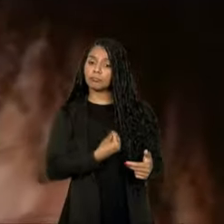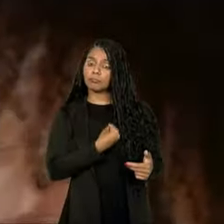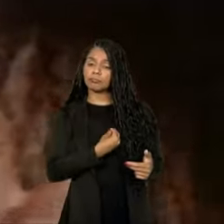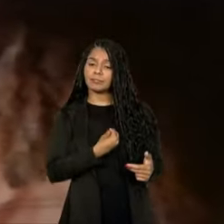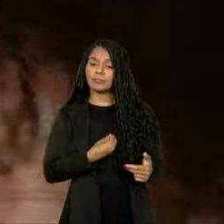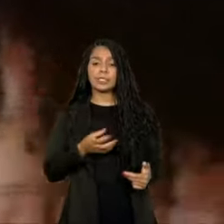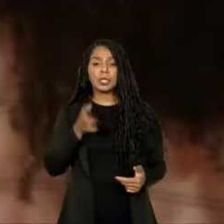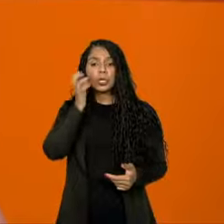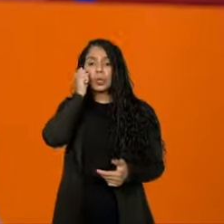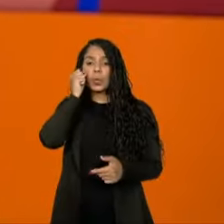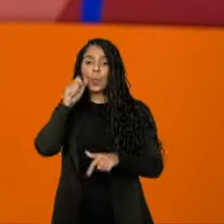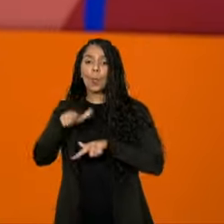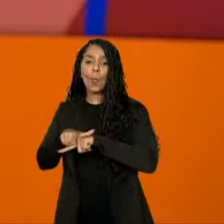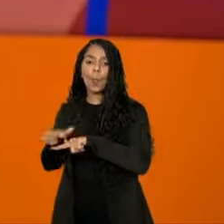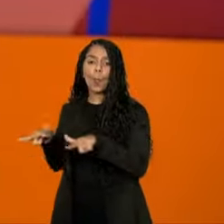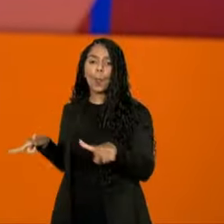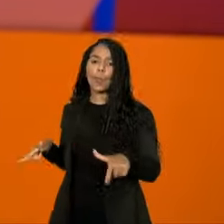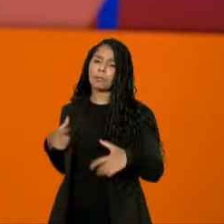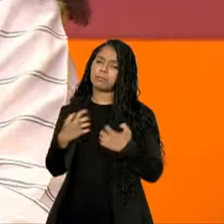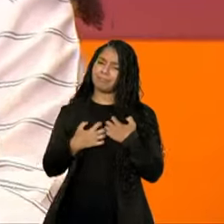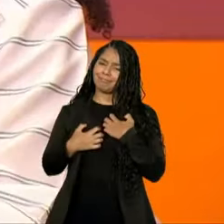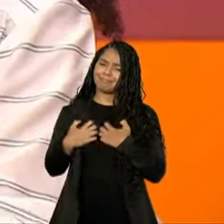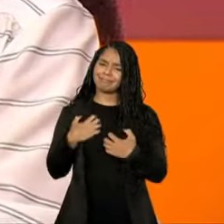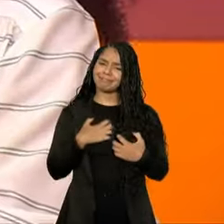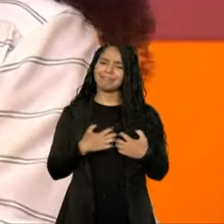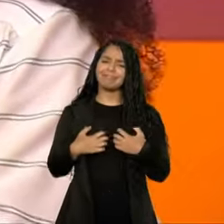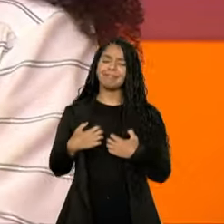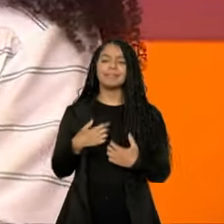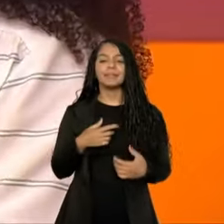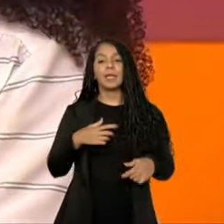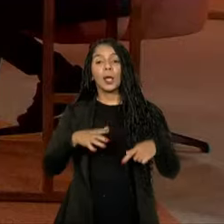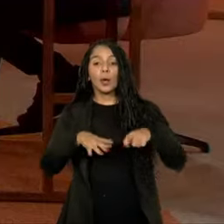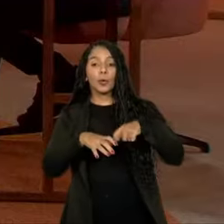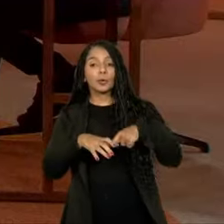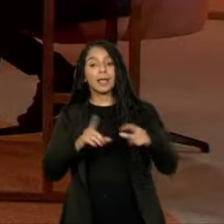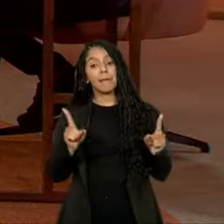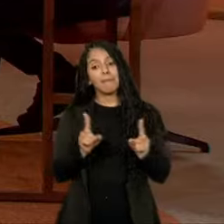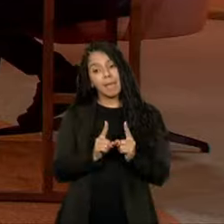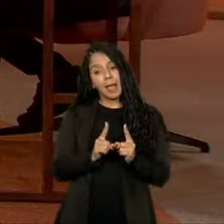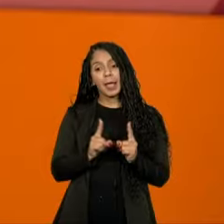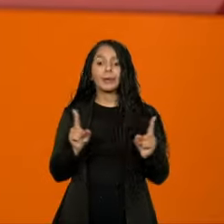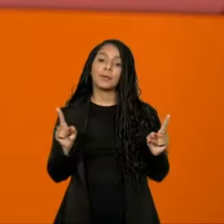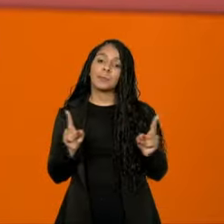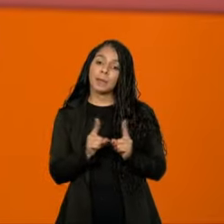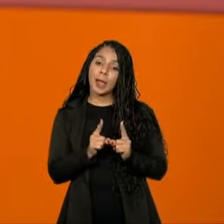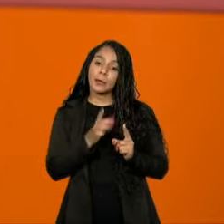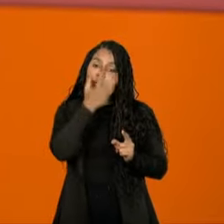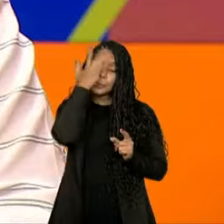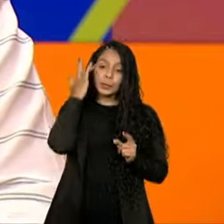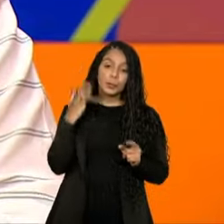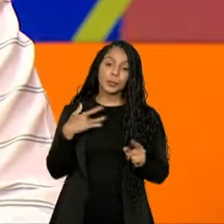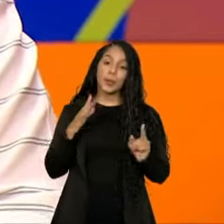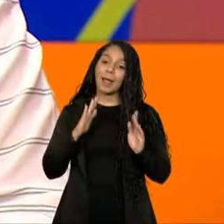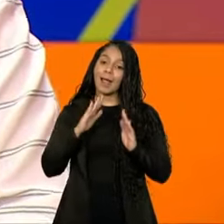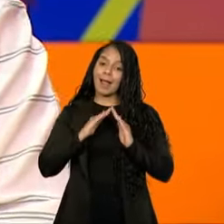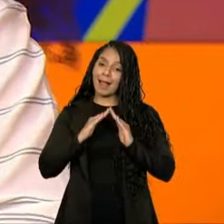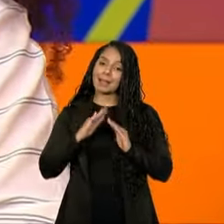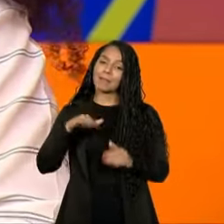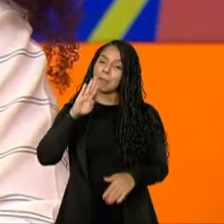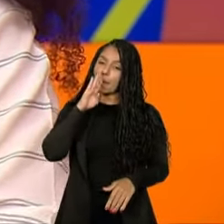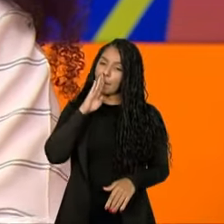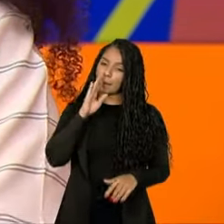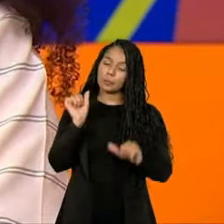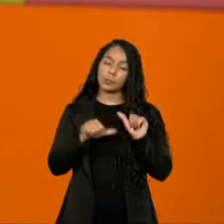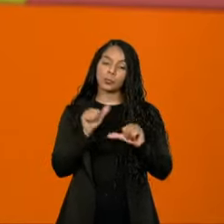quarto, né? Também, aquele quarto vazio dá uma aflição. A viver danada. De um outro jeito, cozinhar menos, ter menos companhia, a casa mais silenciosa. Muda tudo. Muda tudo. Então... diminui